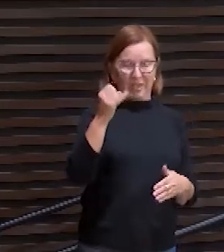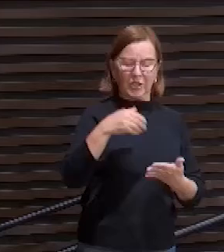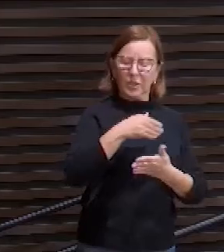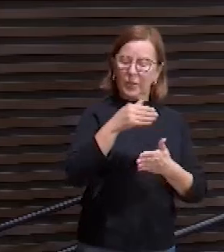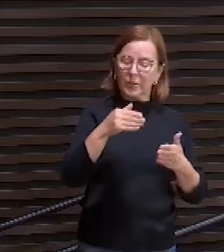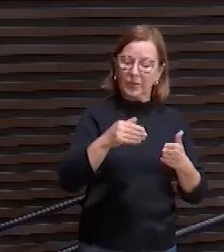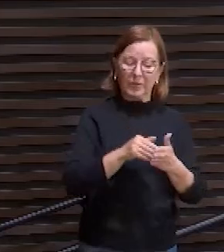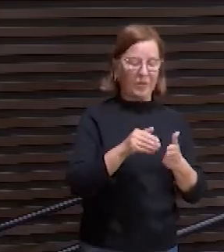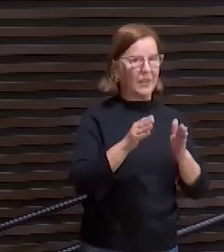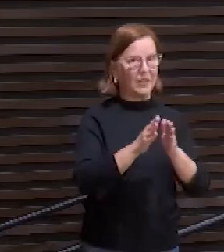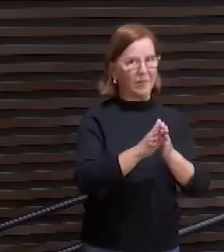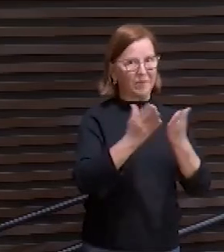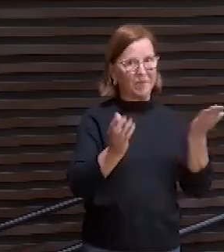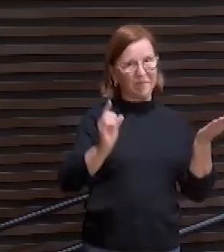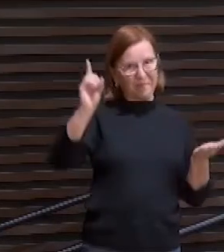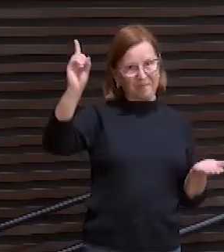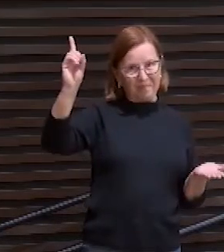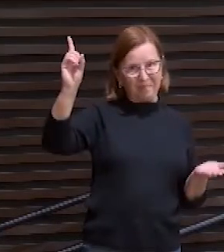a Bíblia.